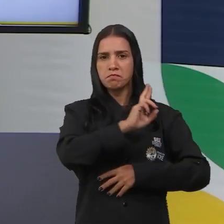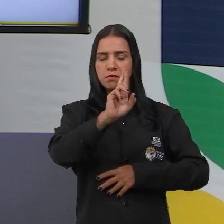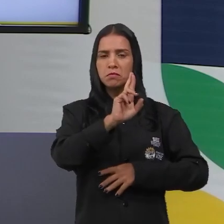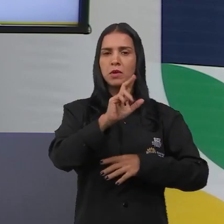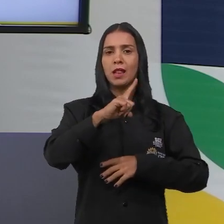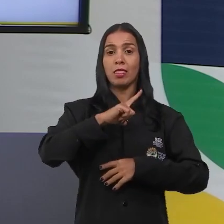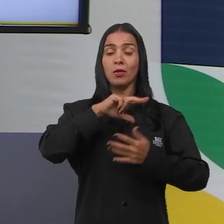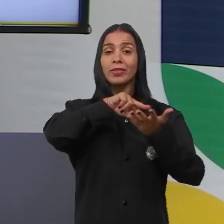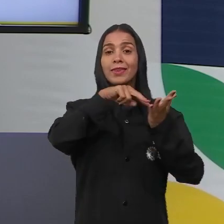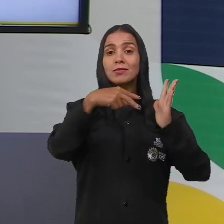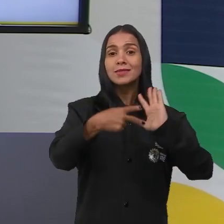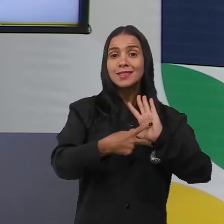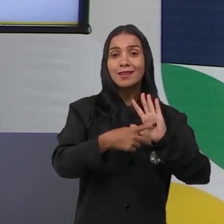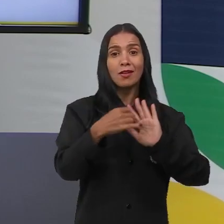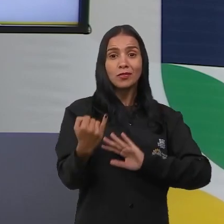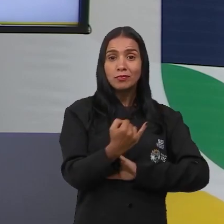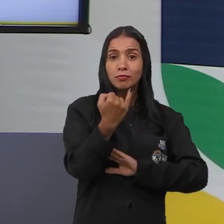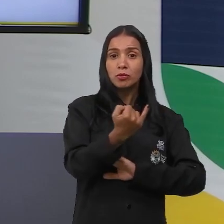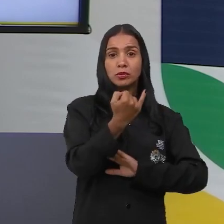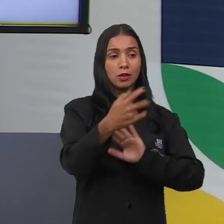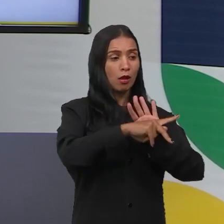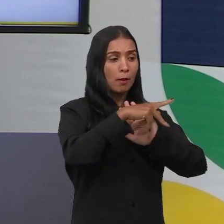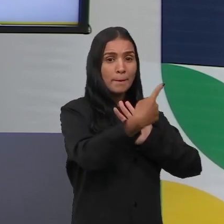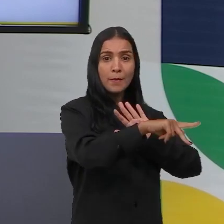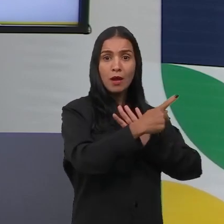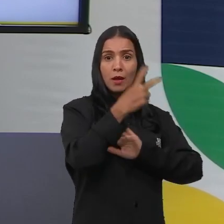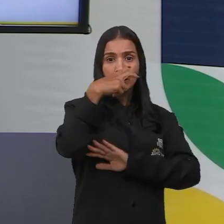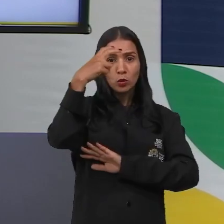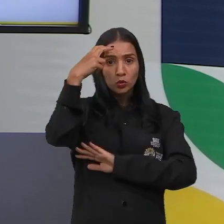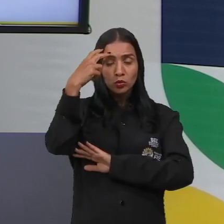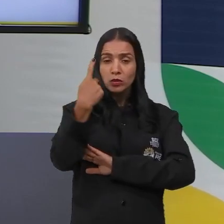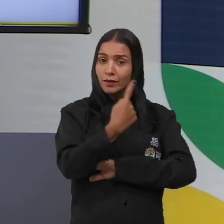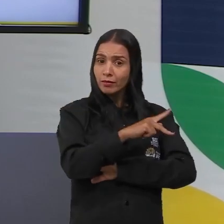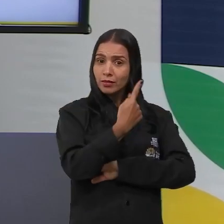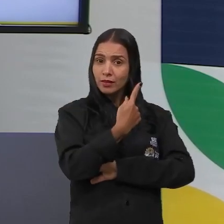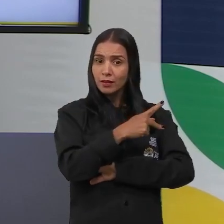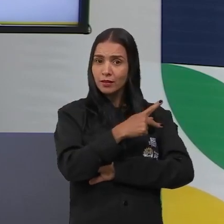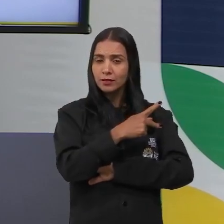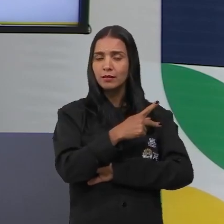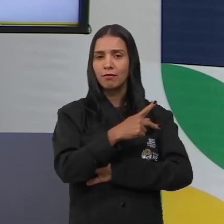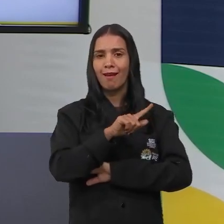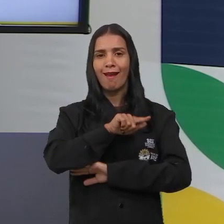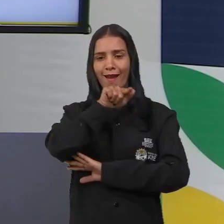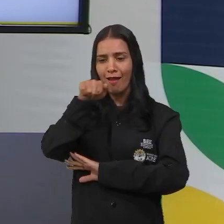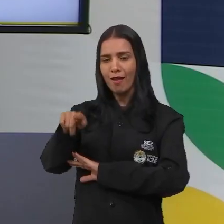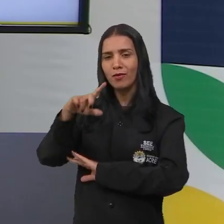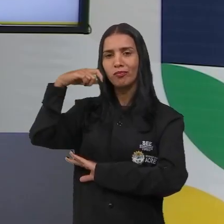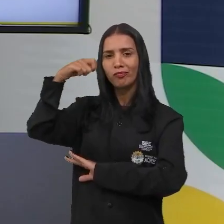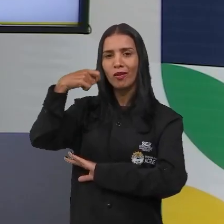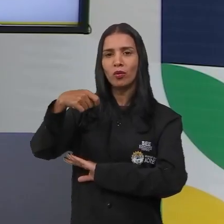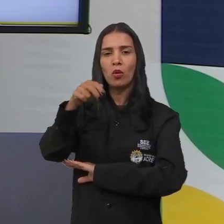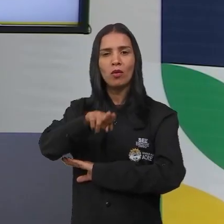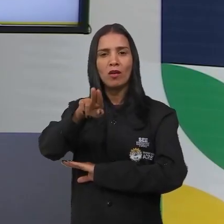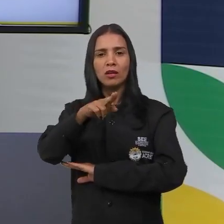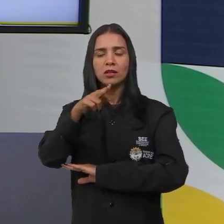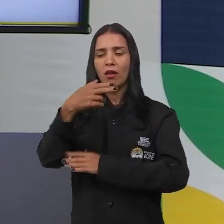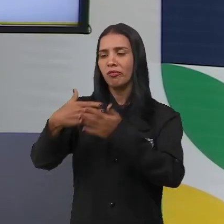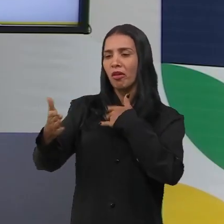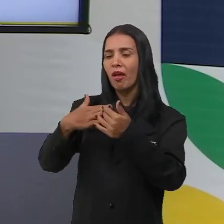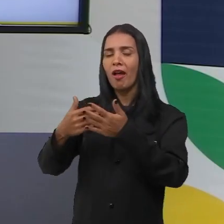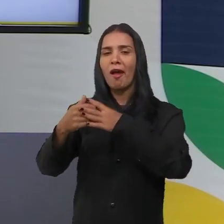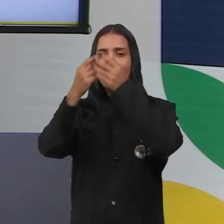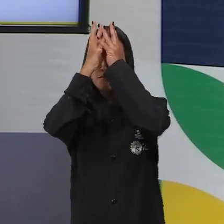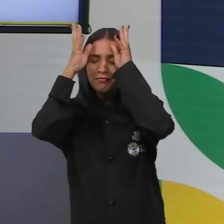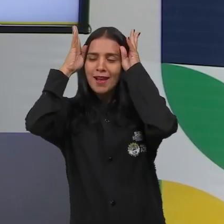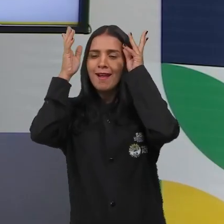tem um significado importante para o uso desse cocar. Então, não pode ser de qualquer jeito para fazer